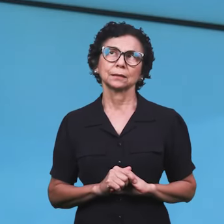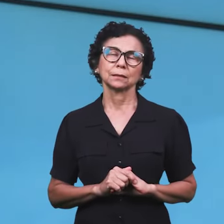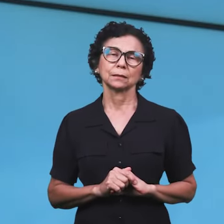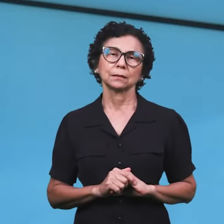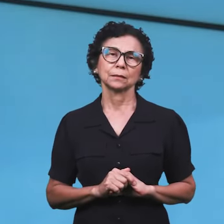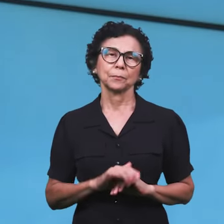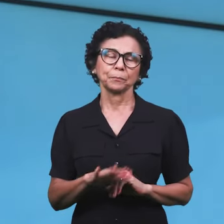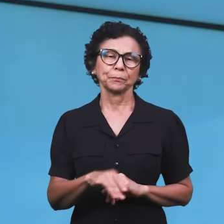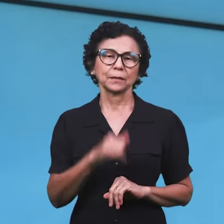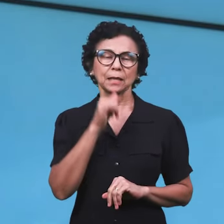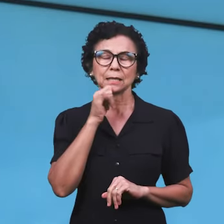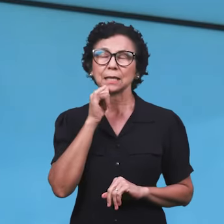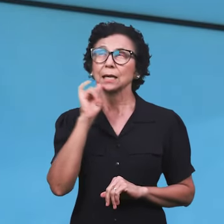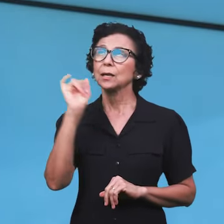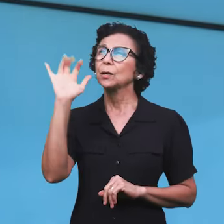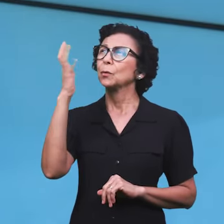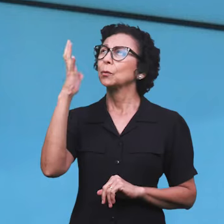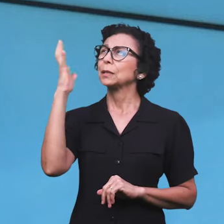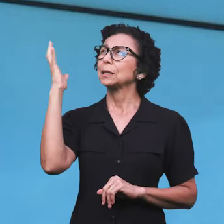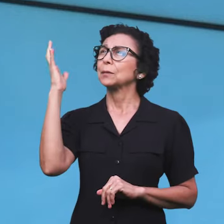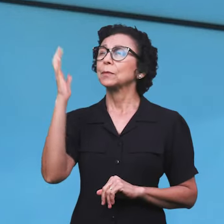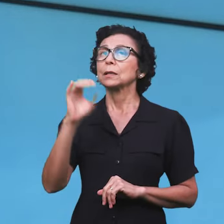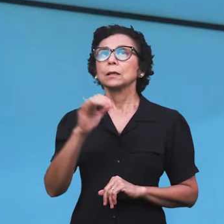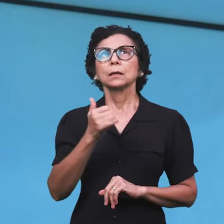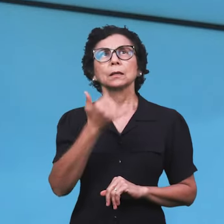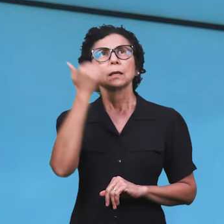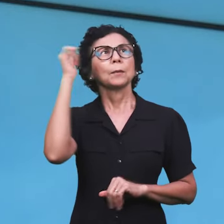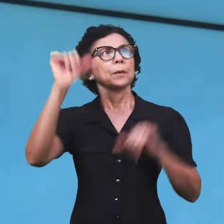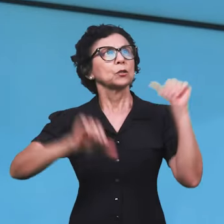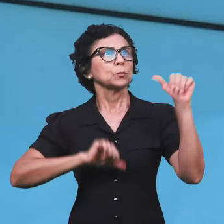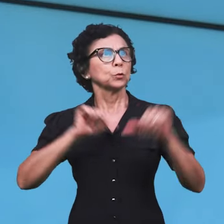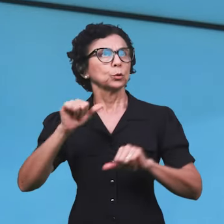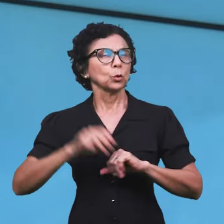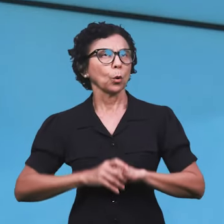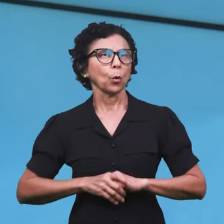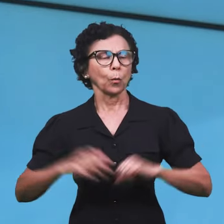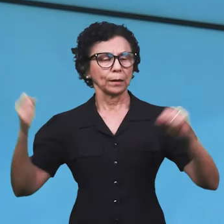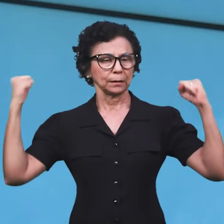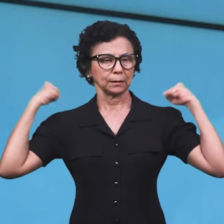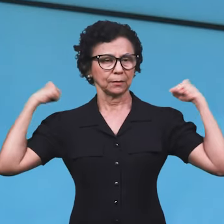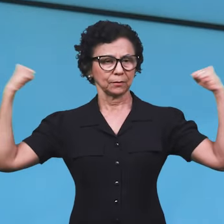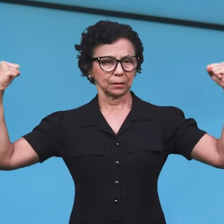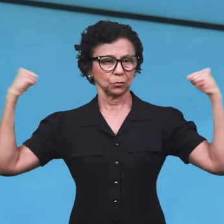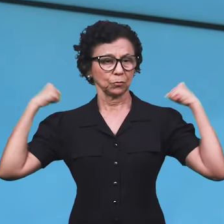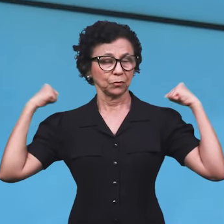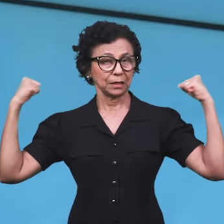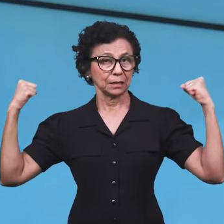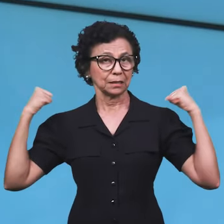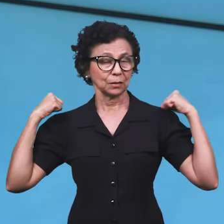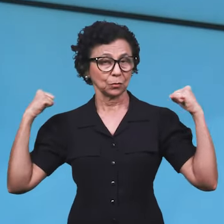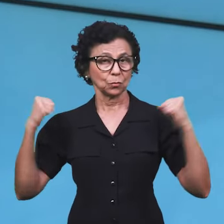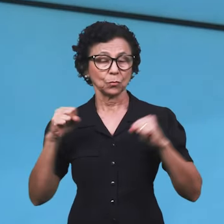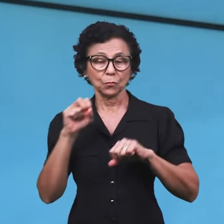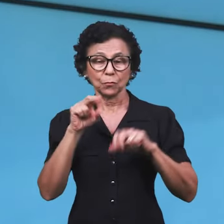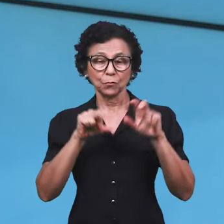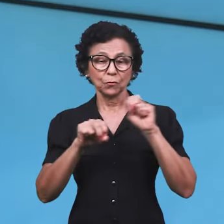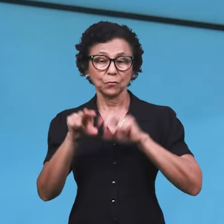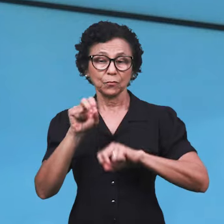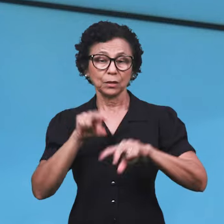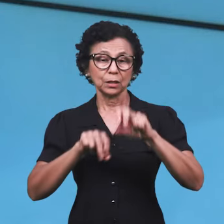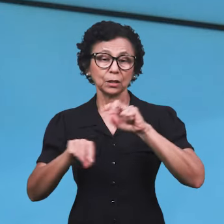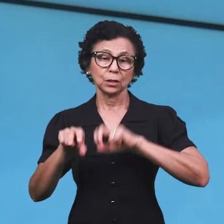de temperatura, exercício físico, as próprias infecções virais, às vezes um